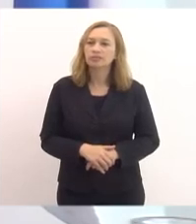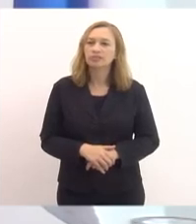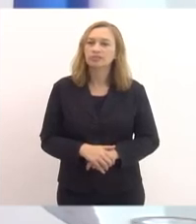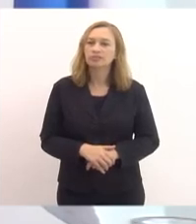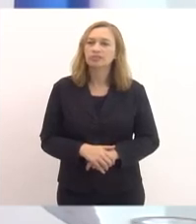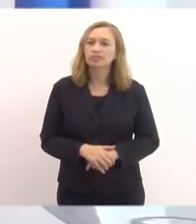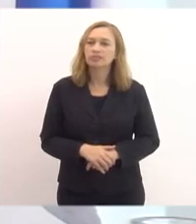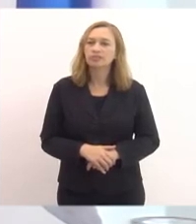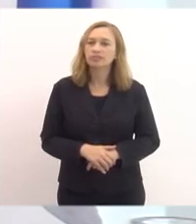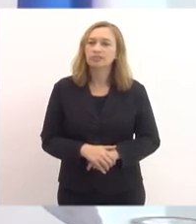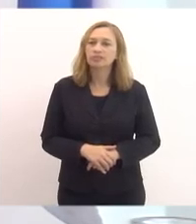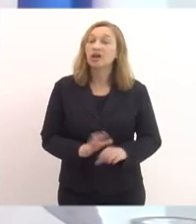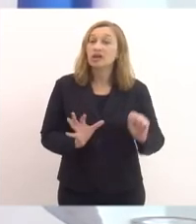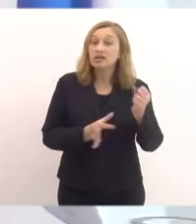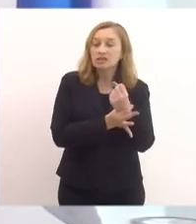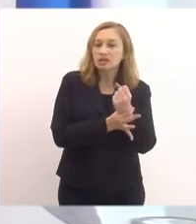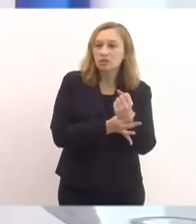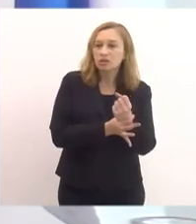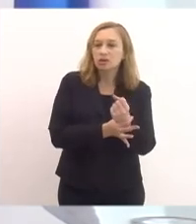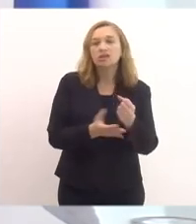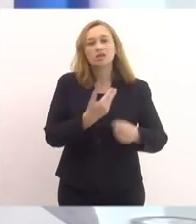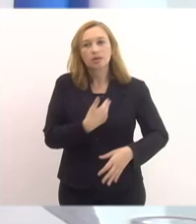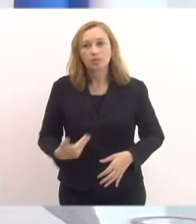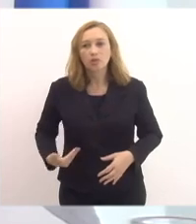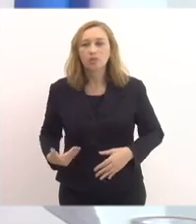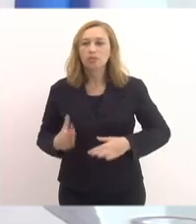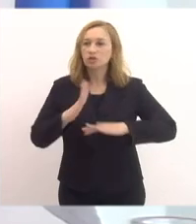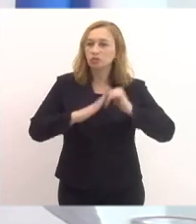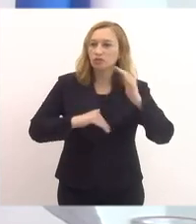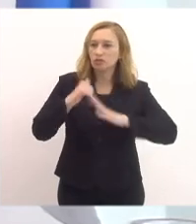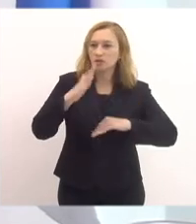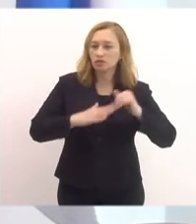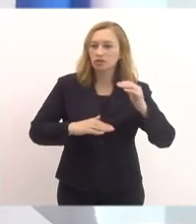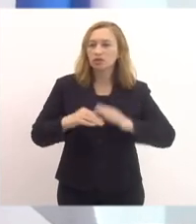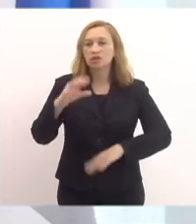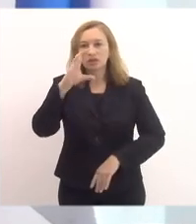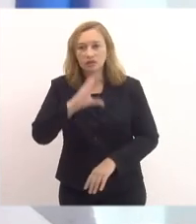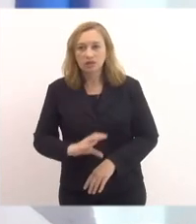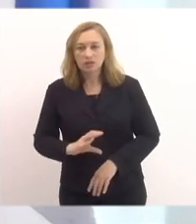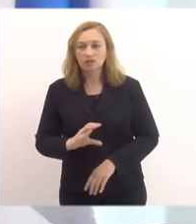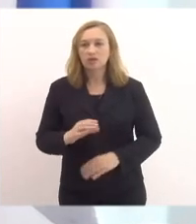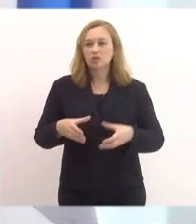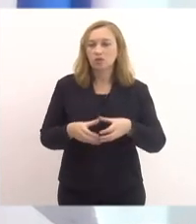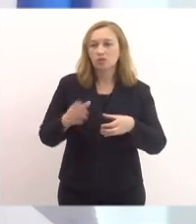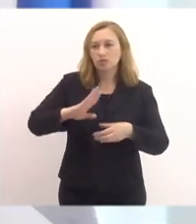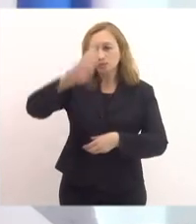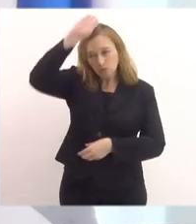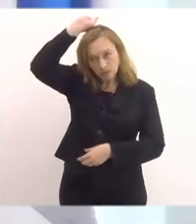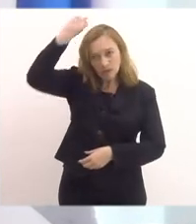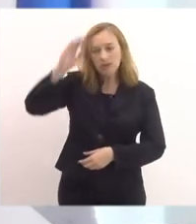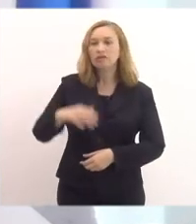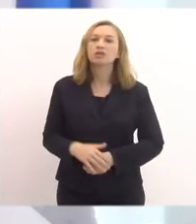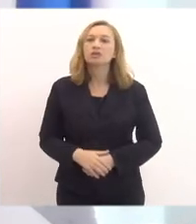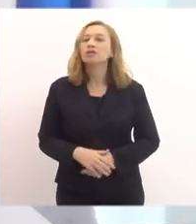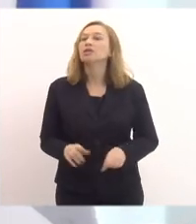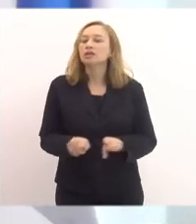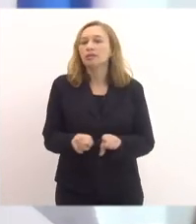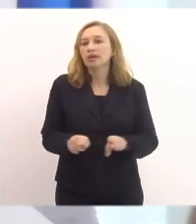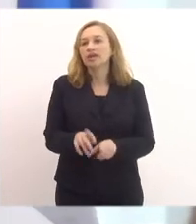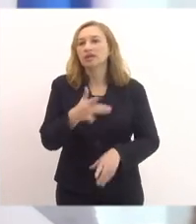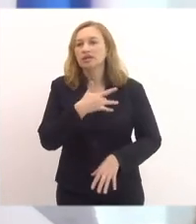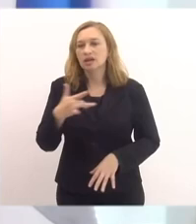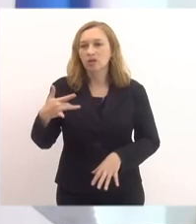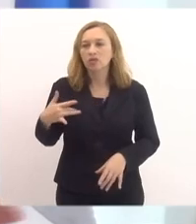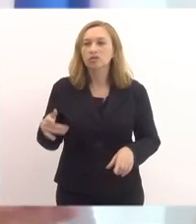para as carreiras da segurança pública, e, consequentemente, da Defesa Civil do Corpo de Bombeiros, e da saúde também,